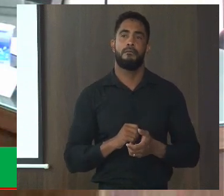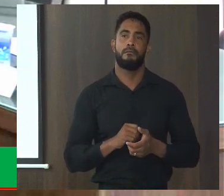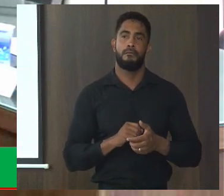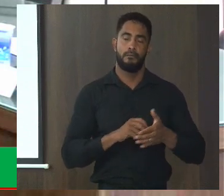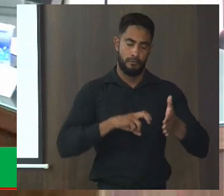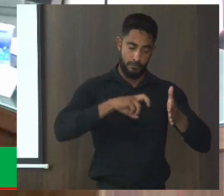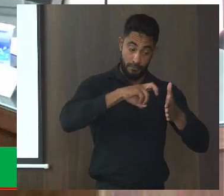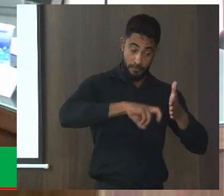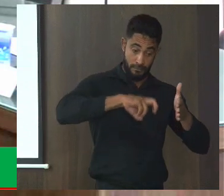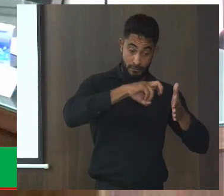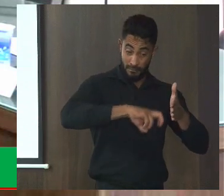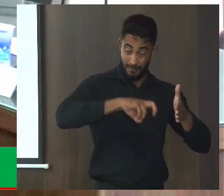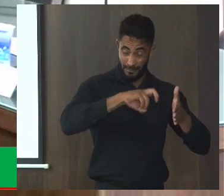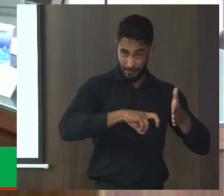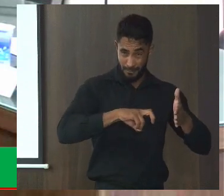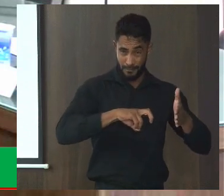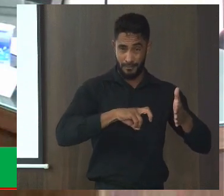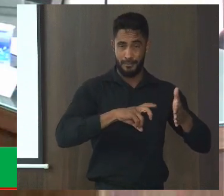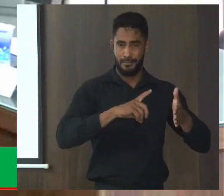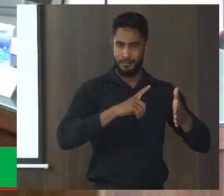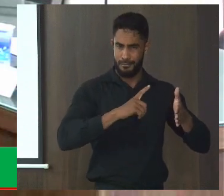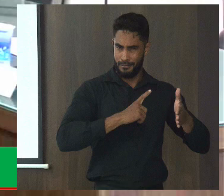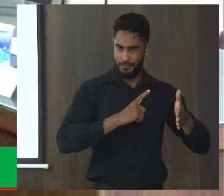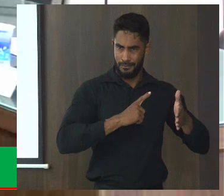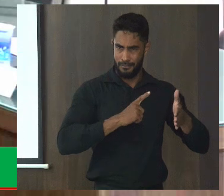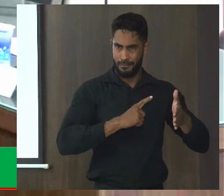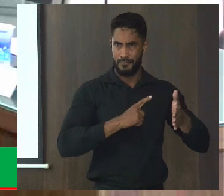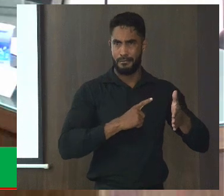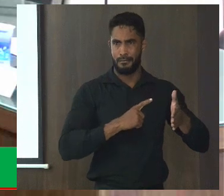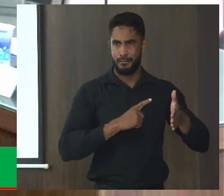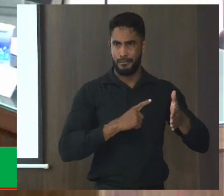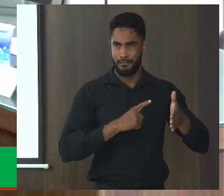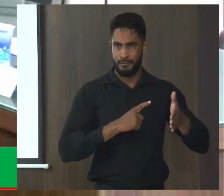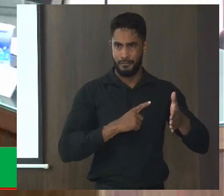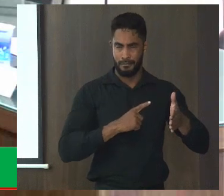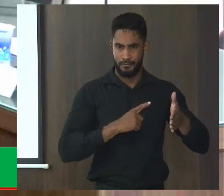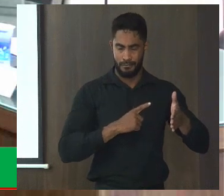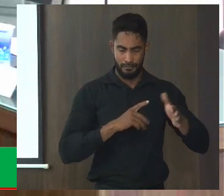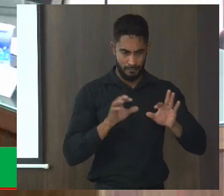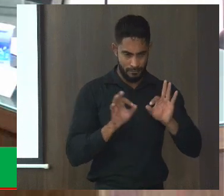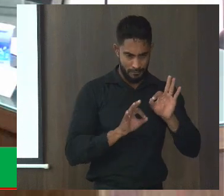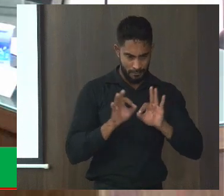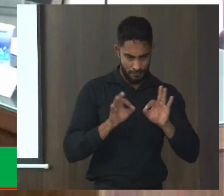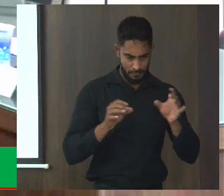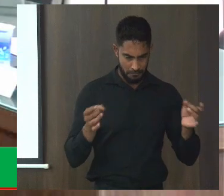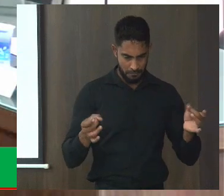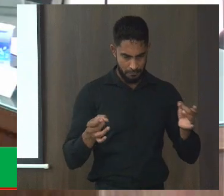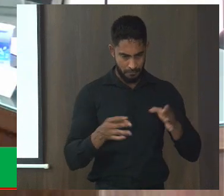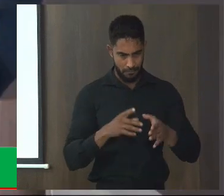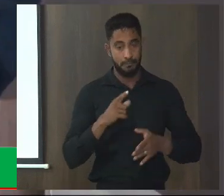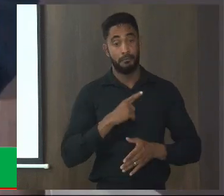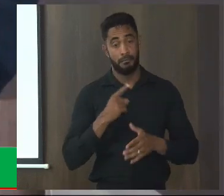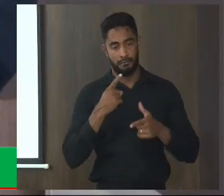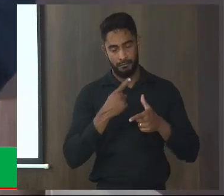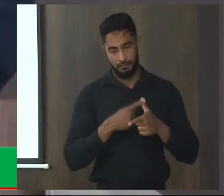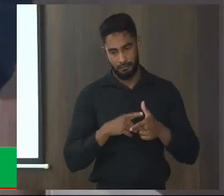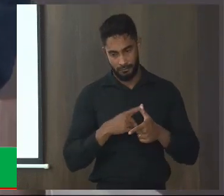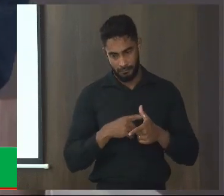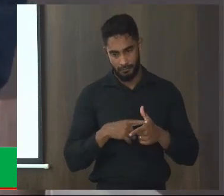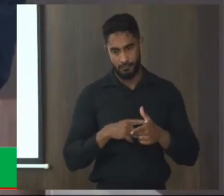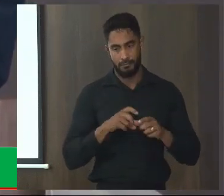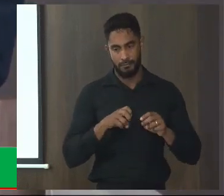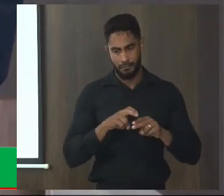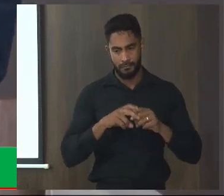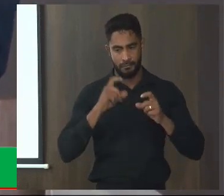mineradoras muito arcaicas, que estava aí com todo um sistema muito arcaico e trouxe esse problema. Então, eles têm uma